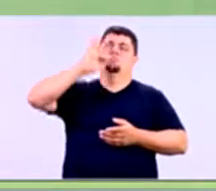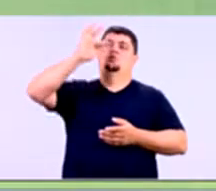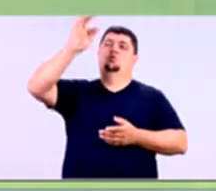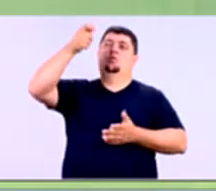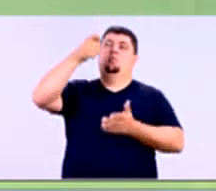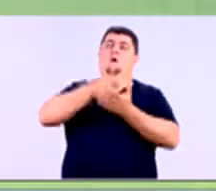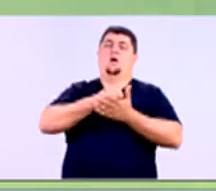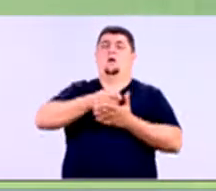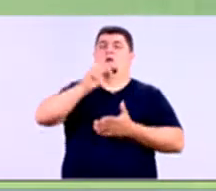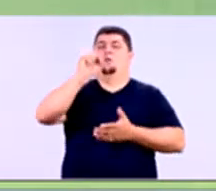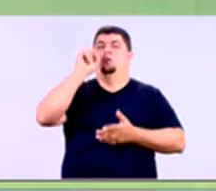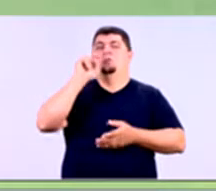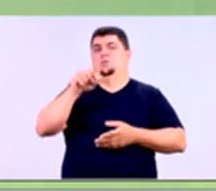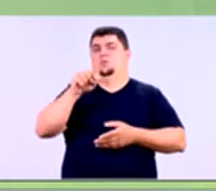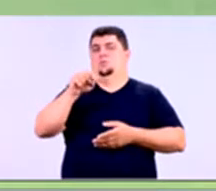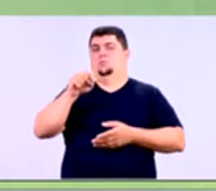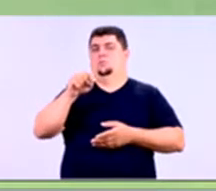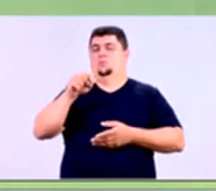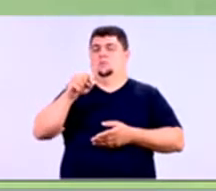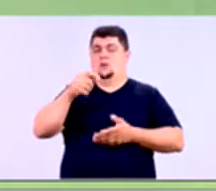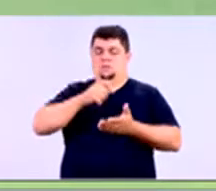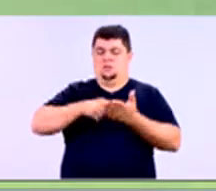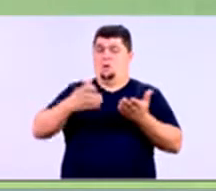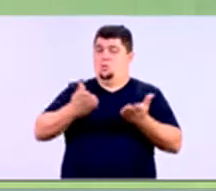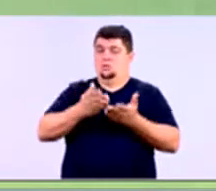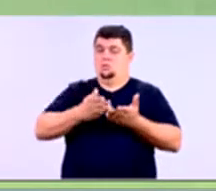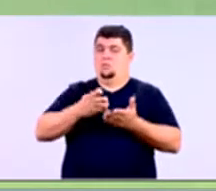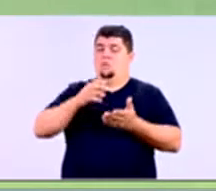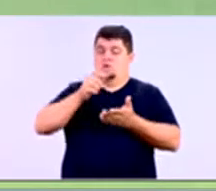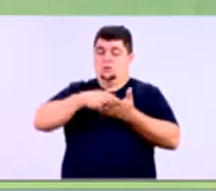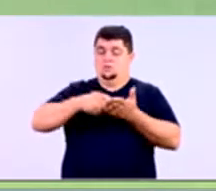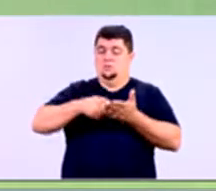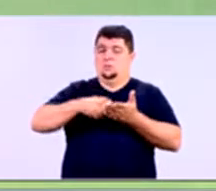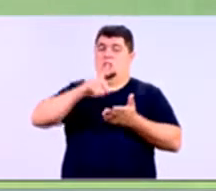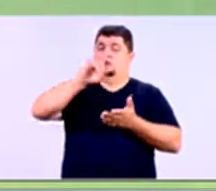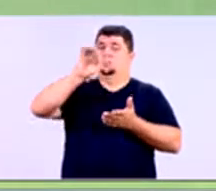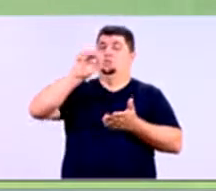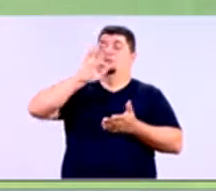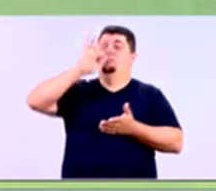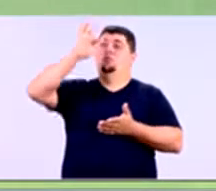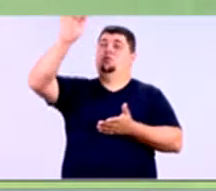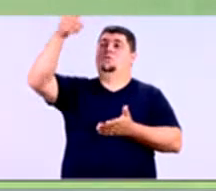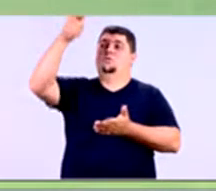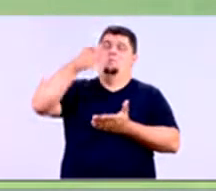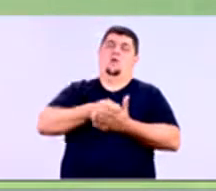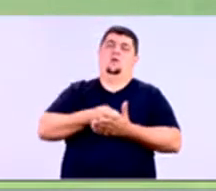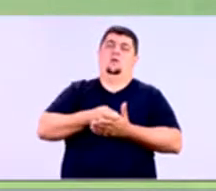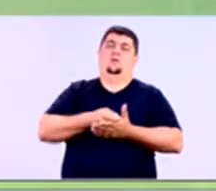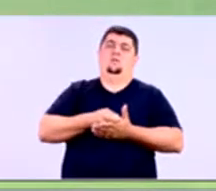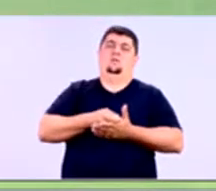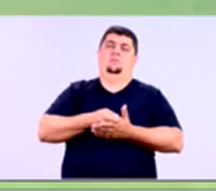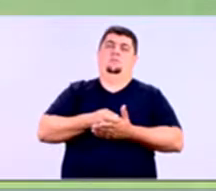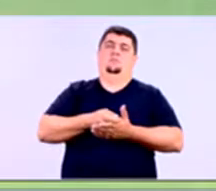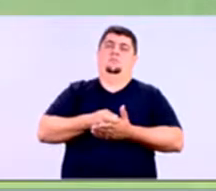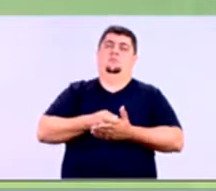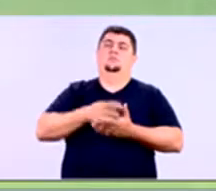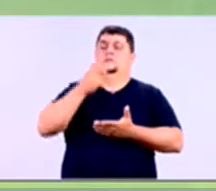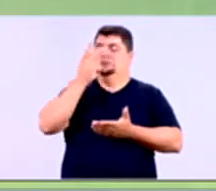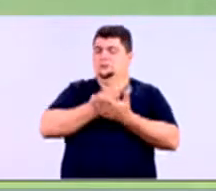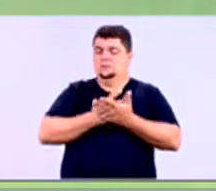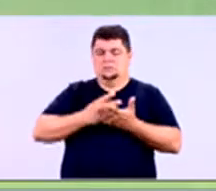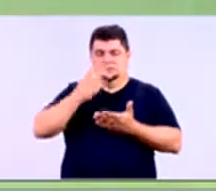período. Você não vai assinar com a data de hoje. Você já assina com o valor que você vai pagar lá na frente. Então, sempre